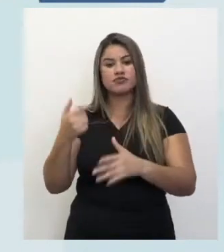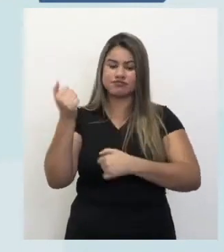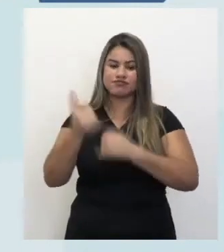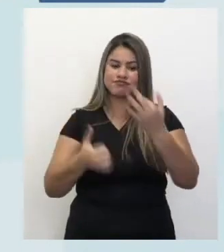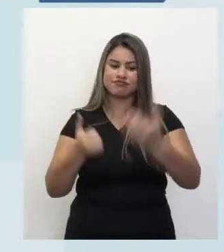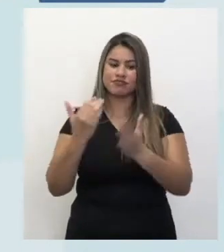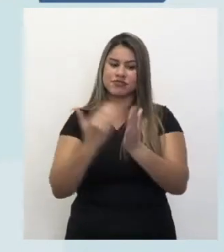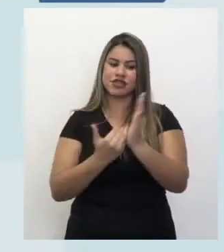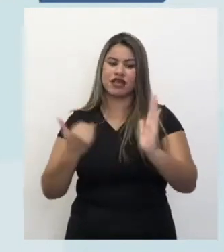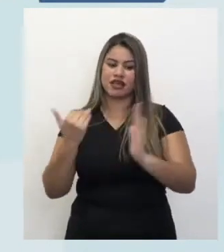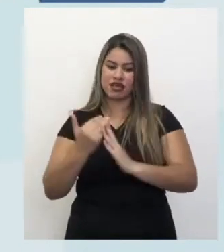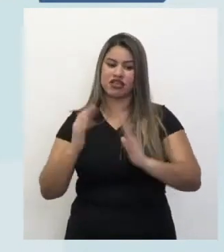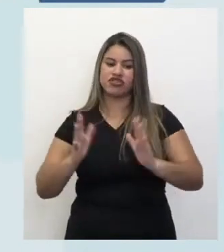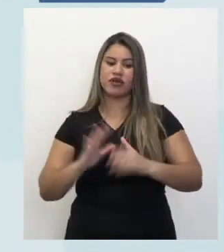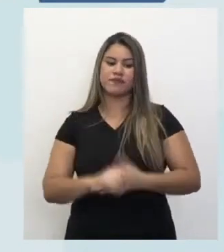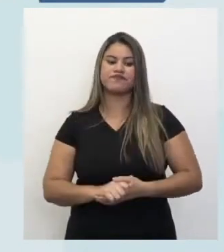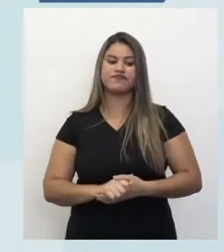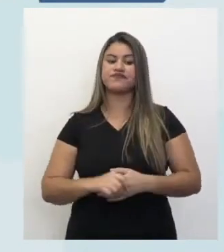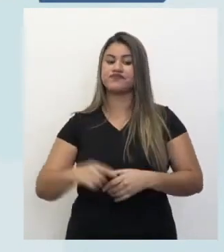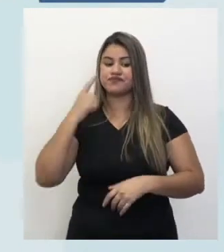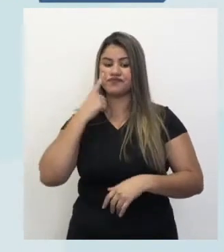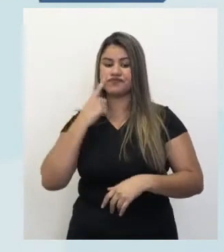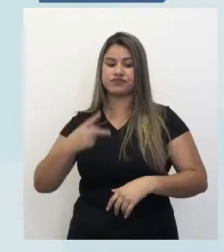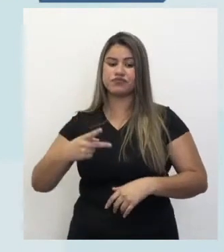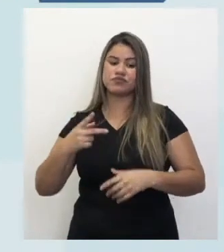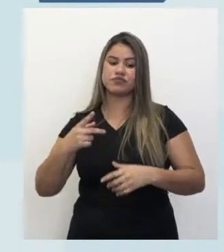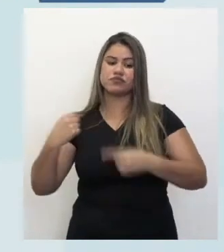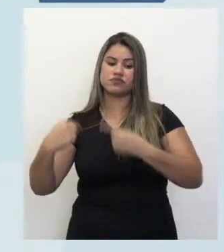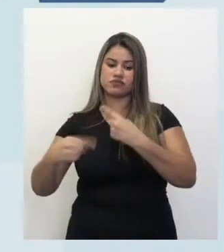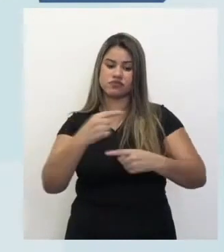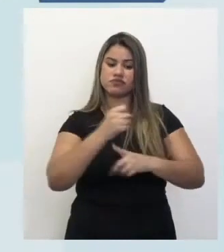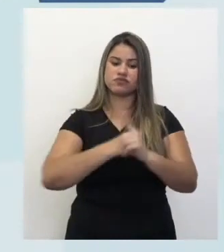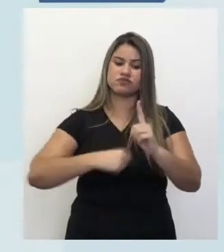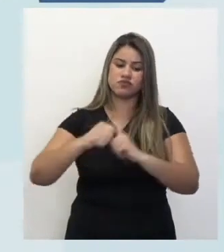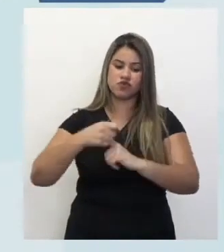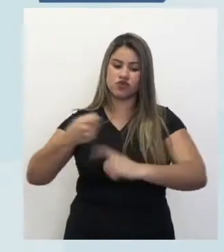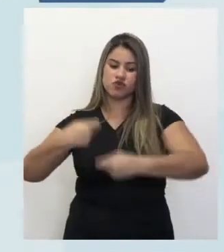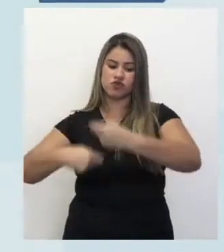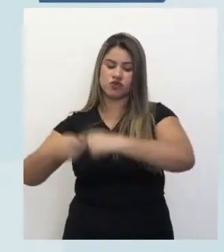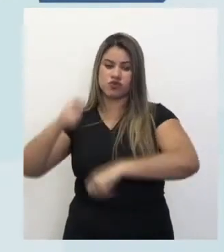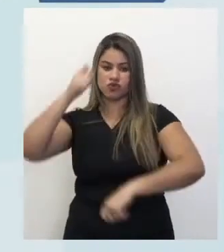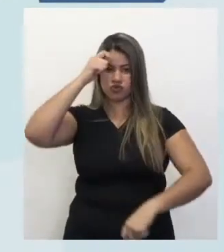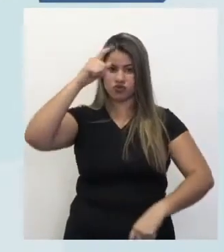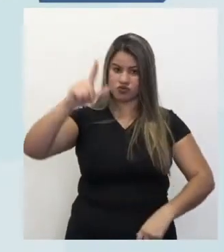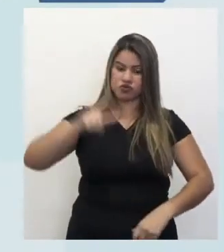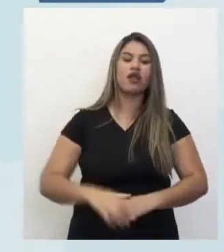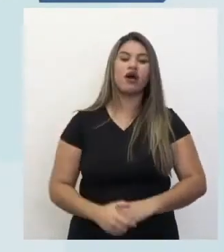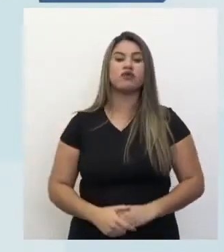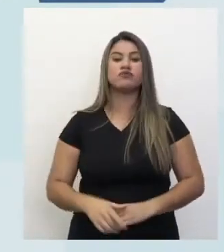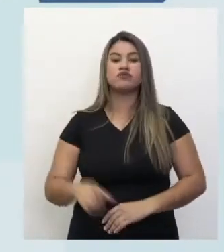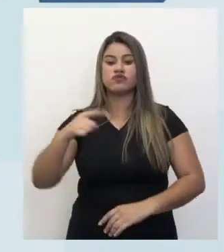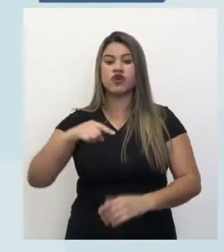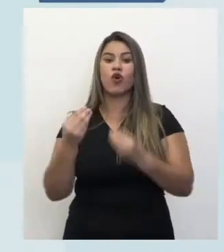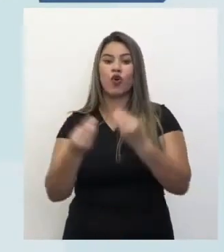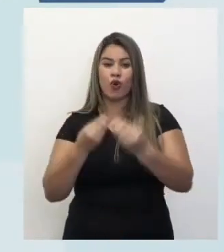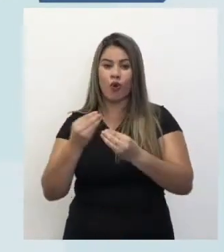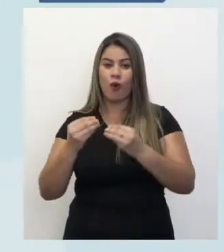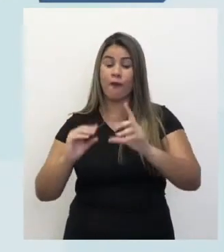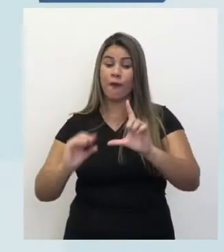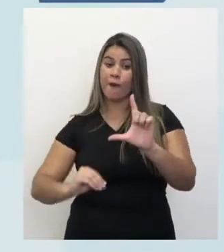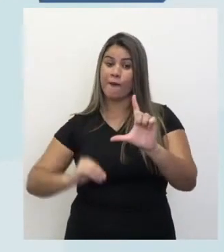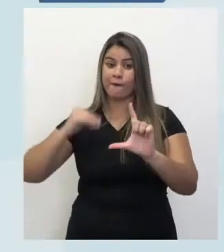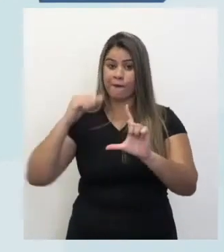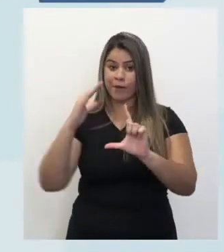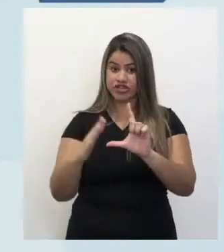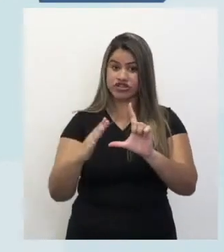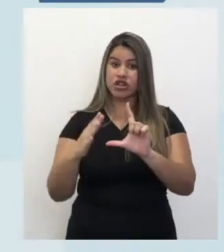também vão poder pesquisar sobre os aspectos políticos, sociais, culturais e econômicos, e vocês podem compartilhar este resultado